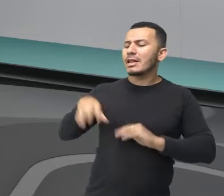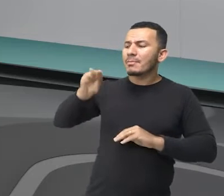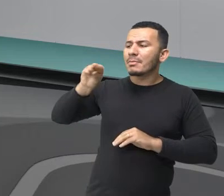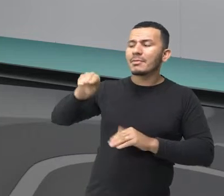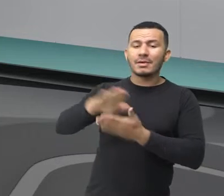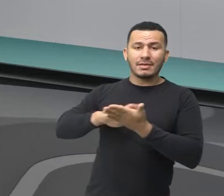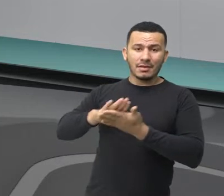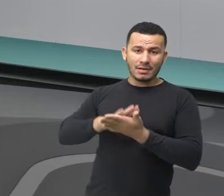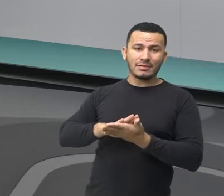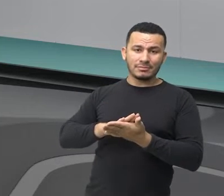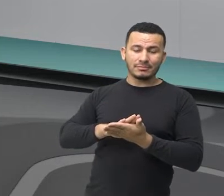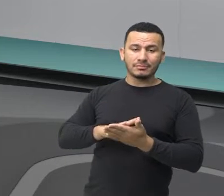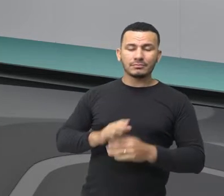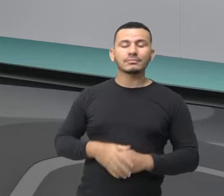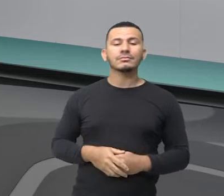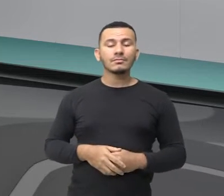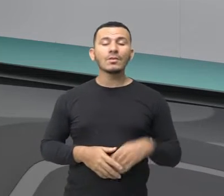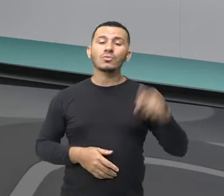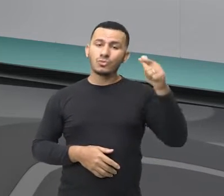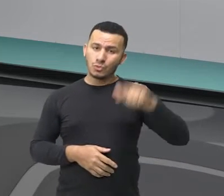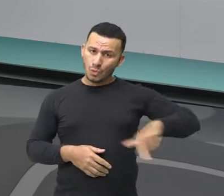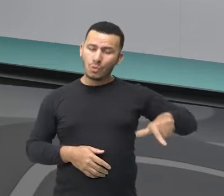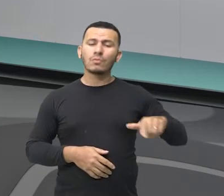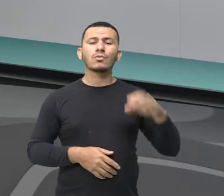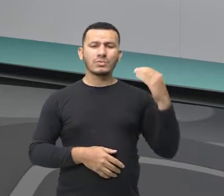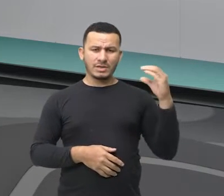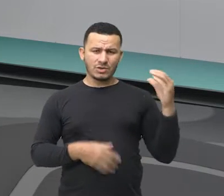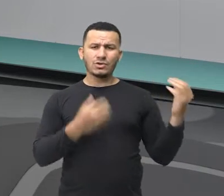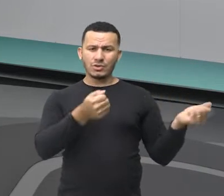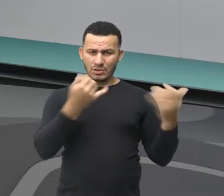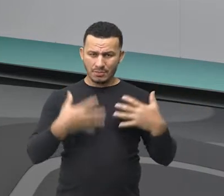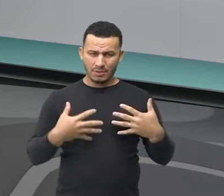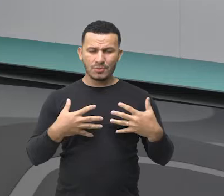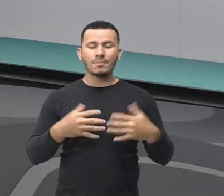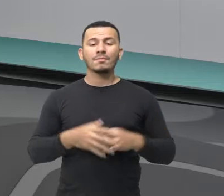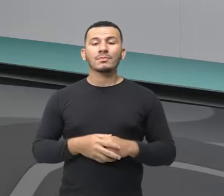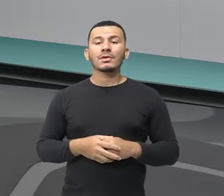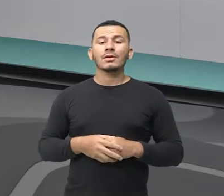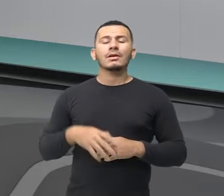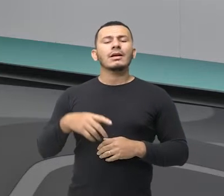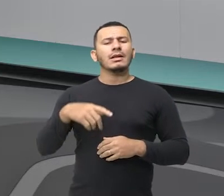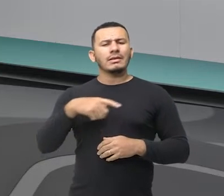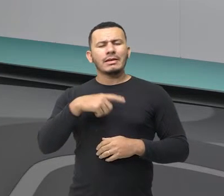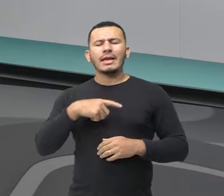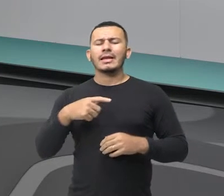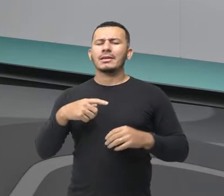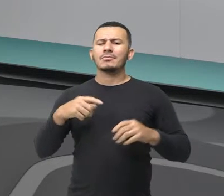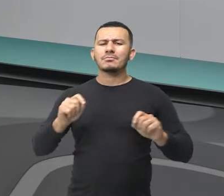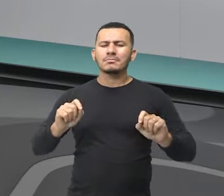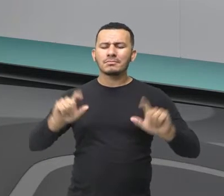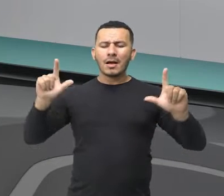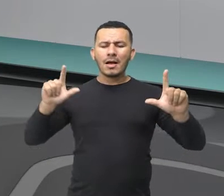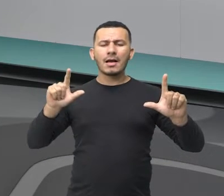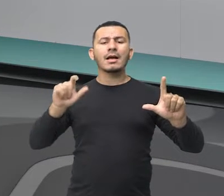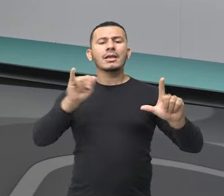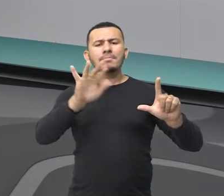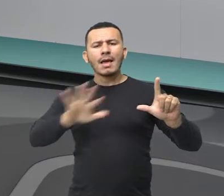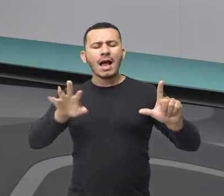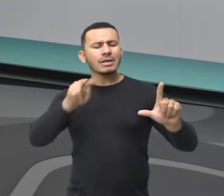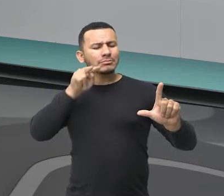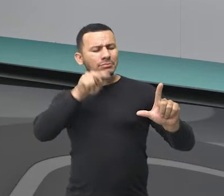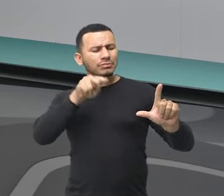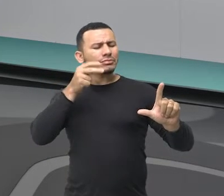vez, vem aquilo que os especialistas do assunto constatam, que o excesso de telas pode